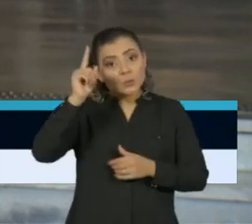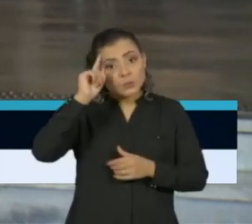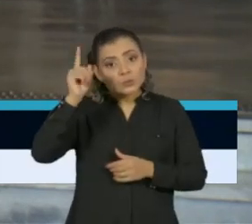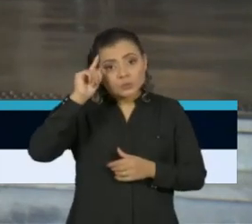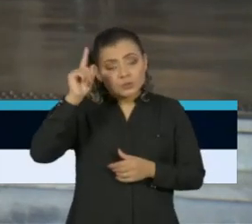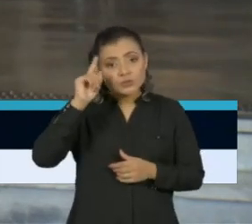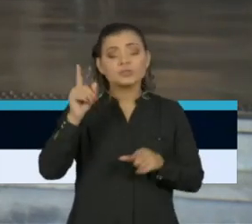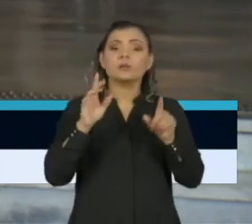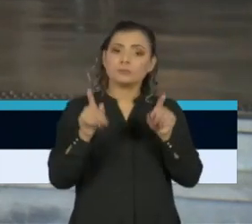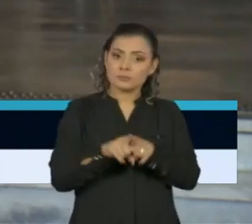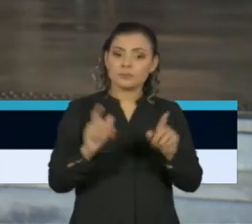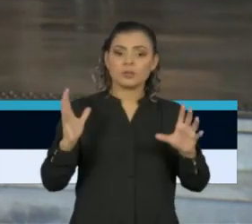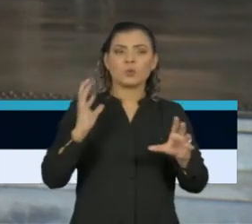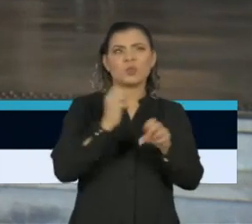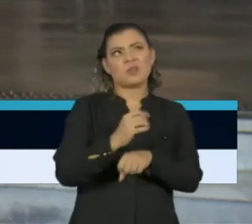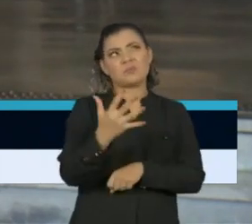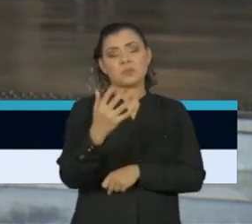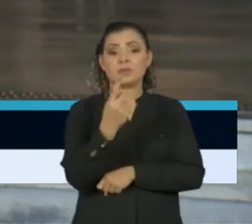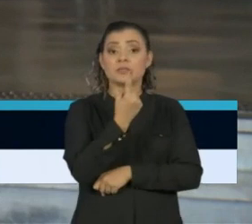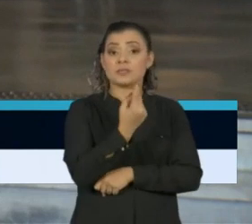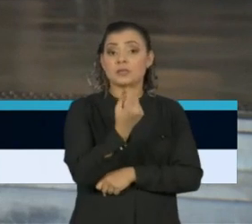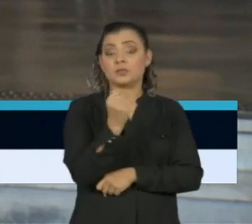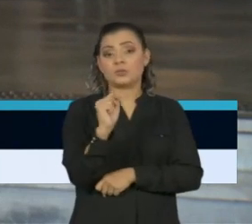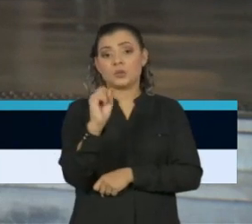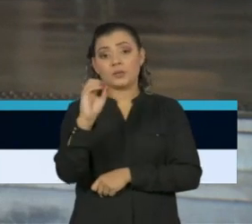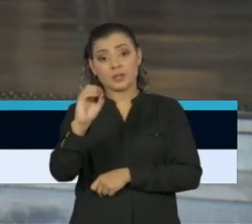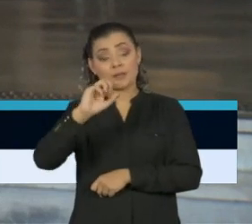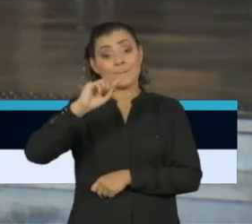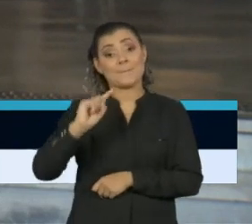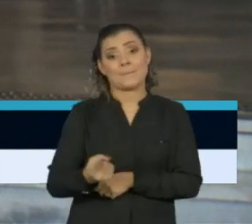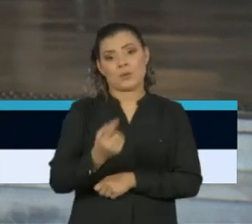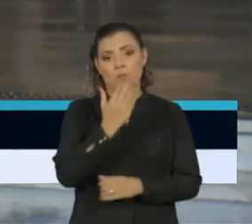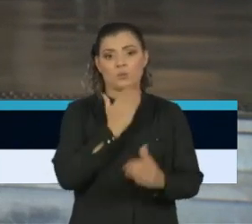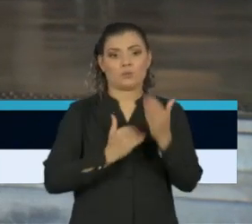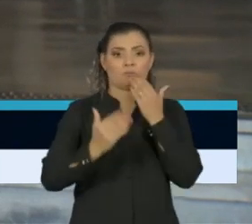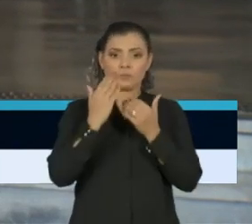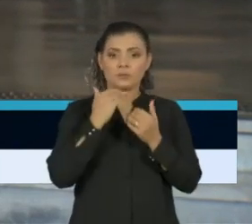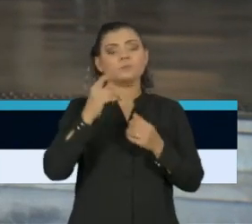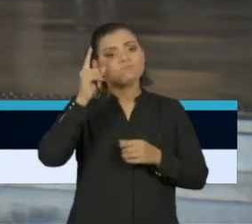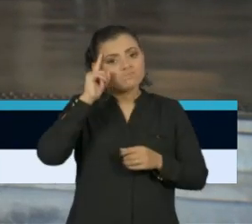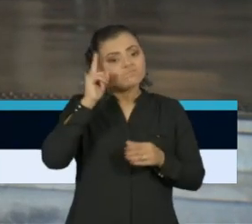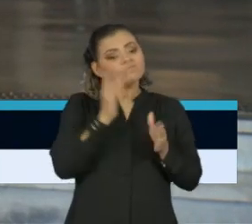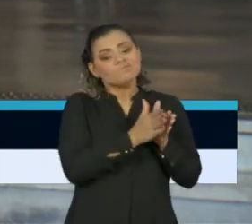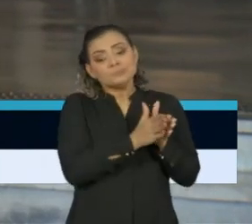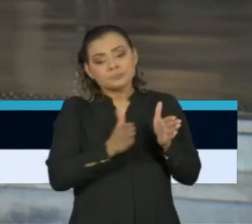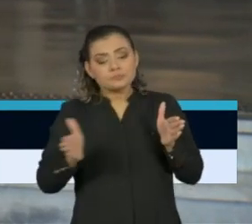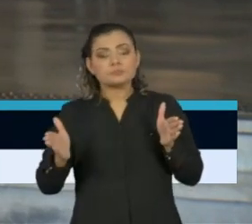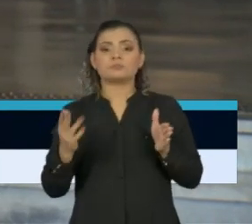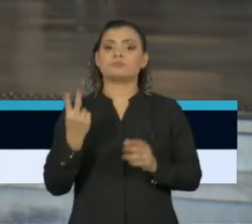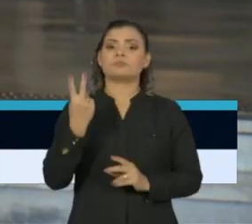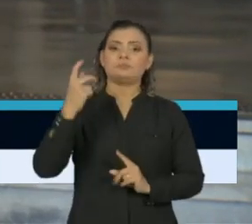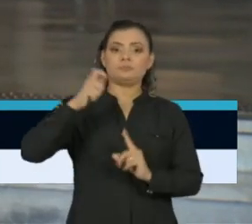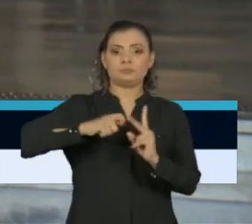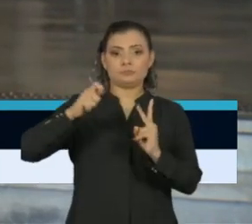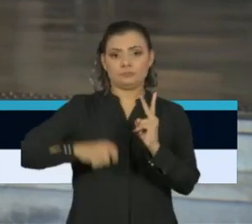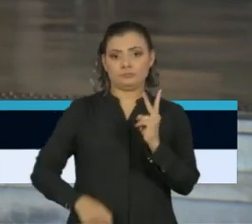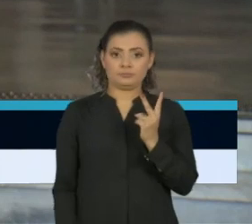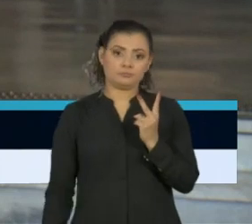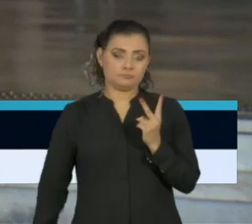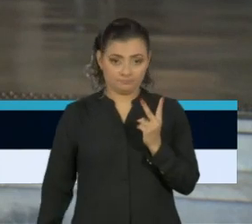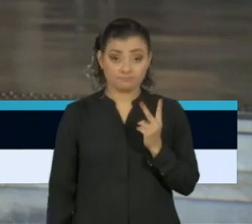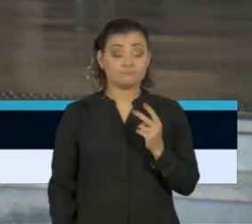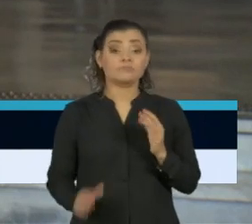dia, um total de 180.000 refeições por um período de 2 meses.